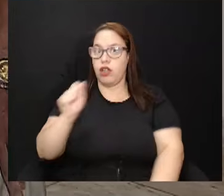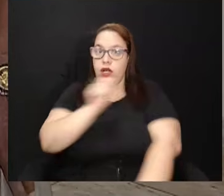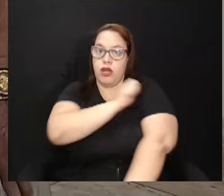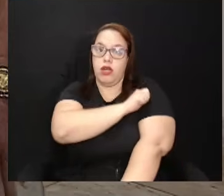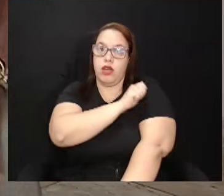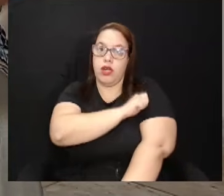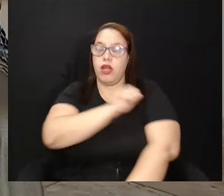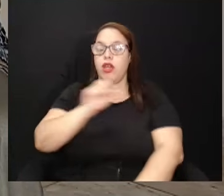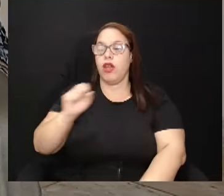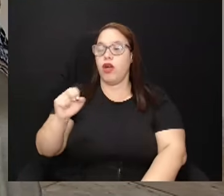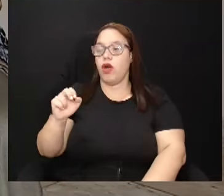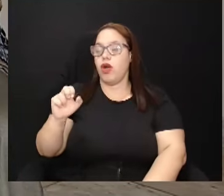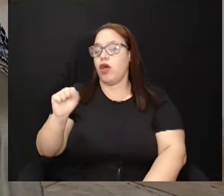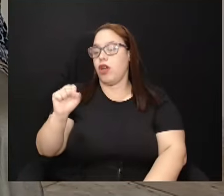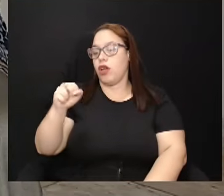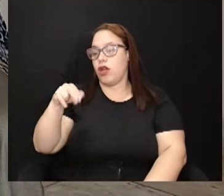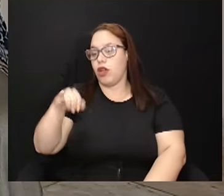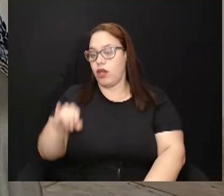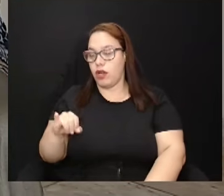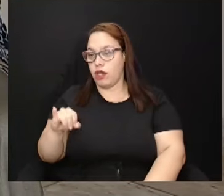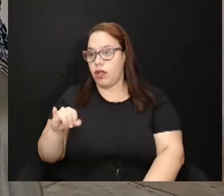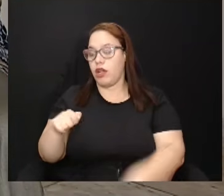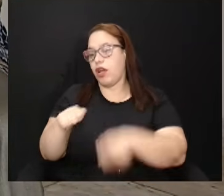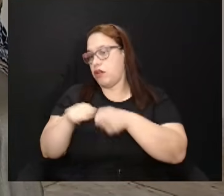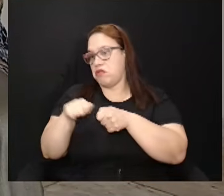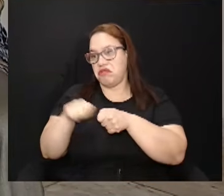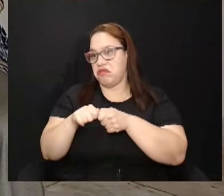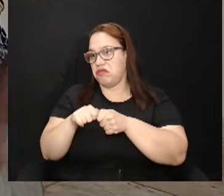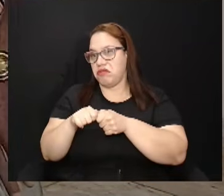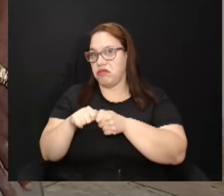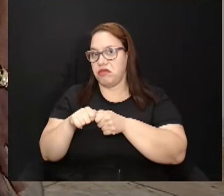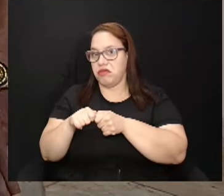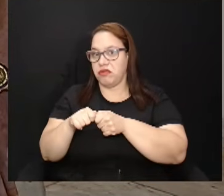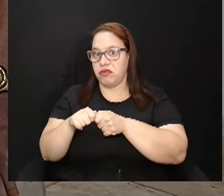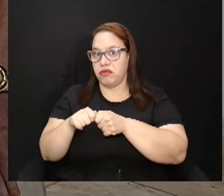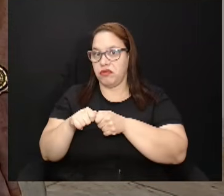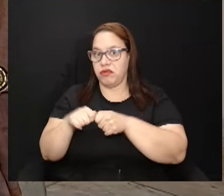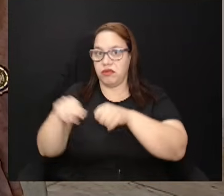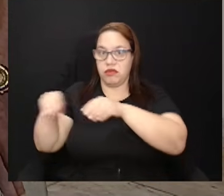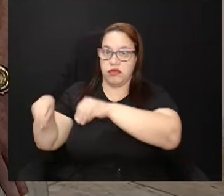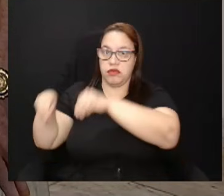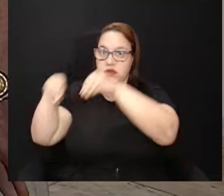e eu também fazia o Senai, então a gente descia ali do Senai aqui